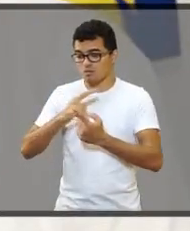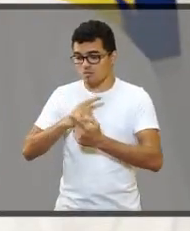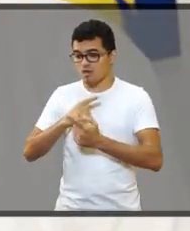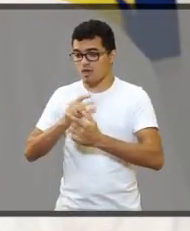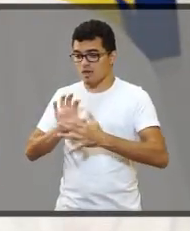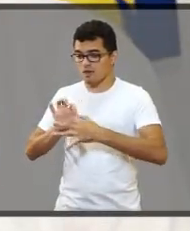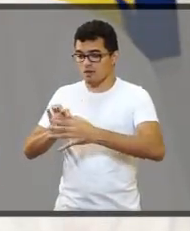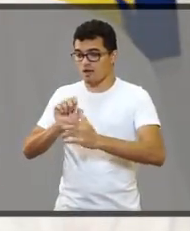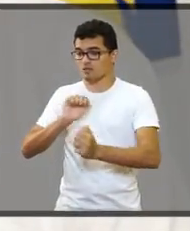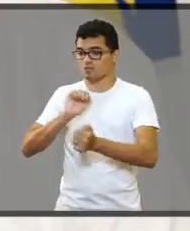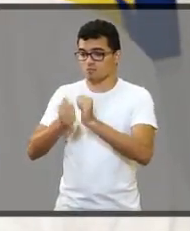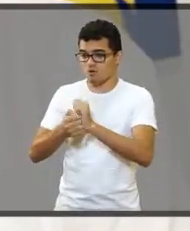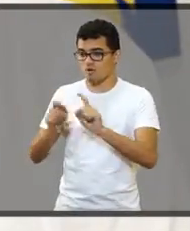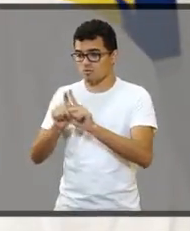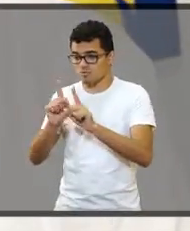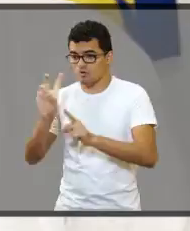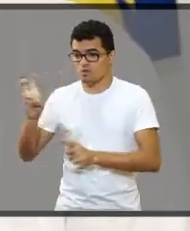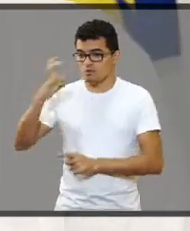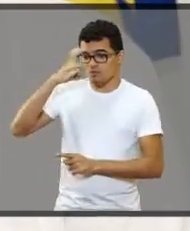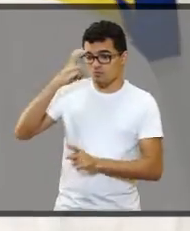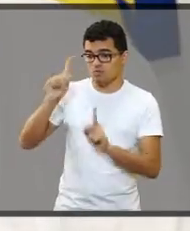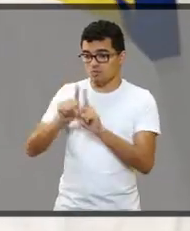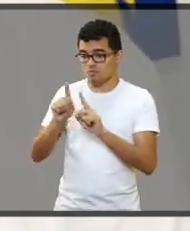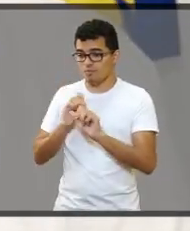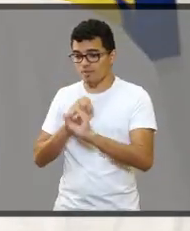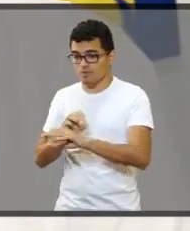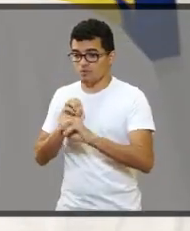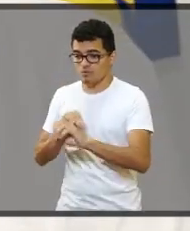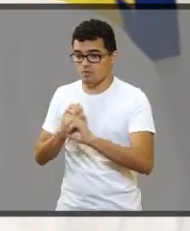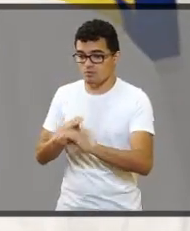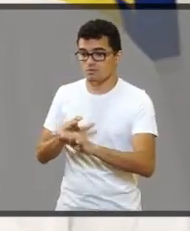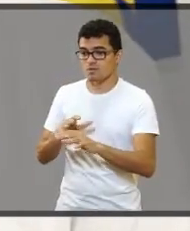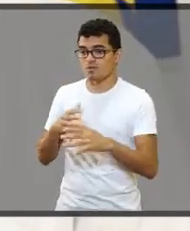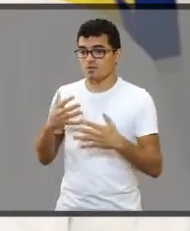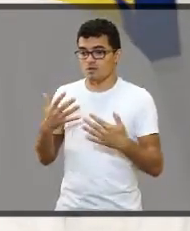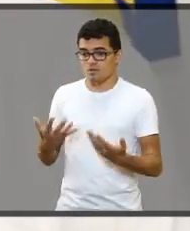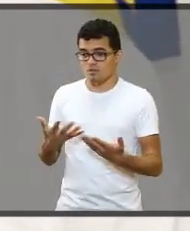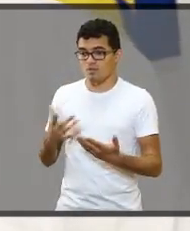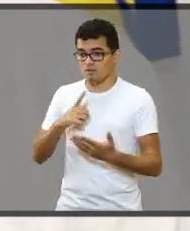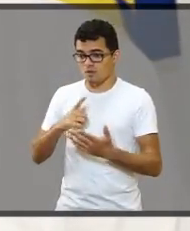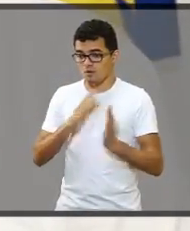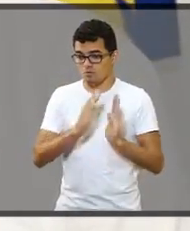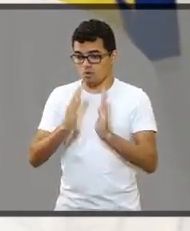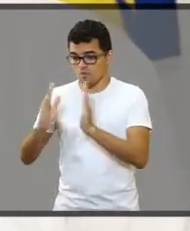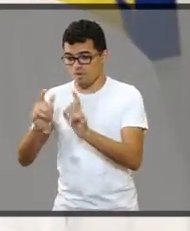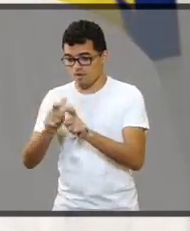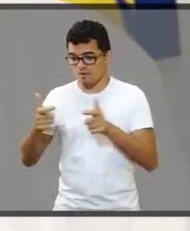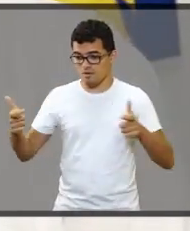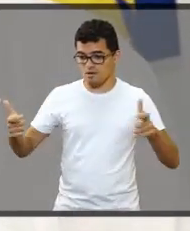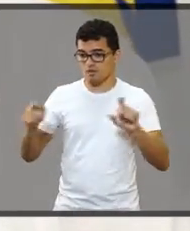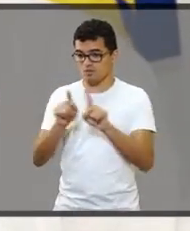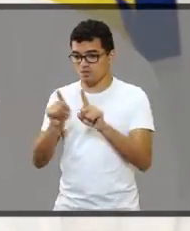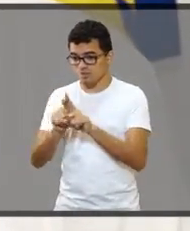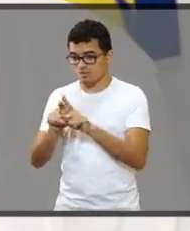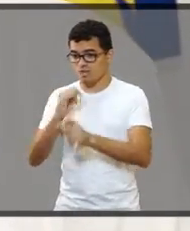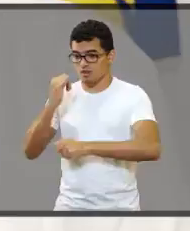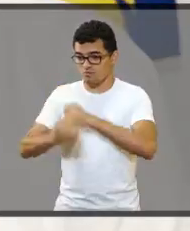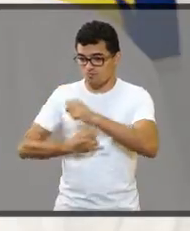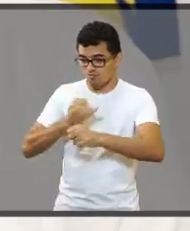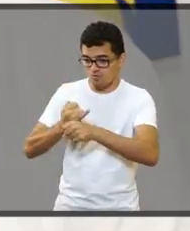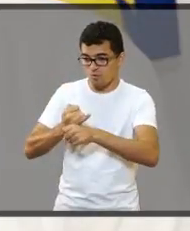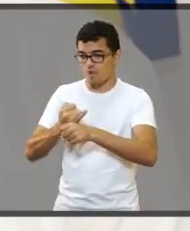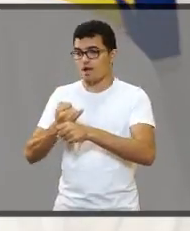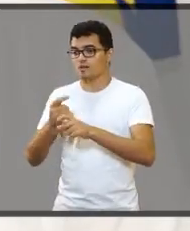esporte, na parte de cultura, na parte da educação, ter uma biblioteca muito grande, trabalhar na área de informática,